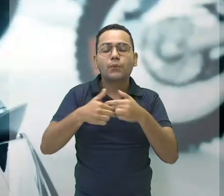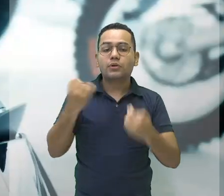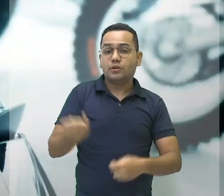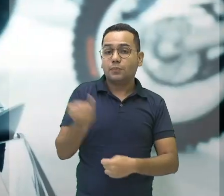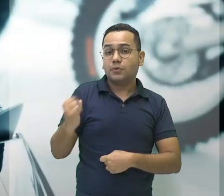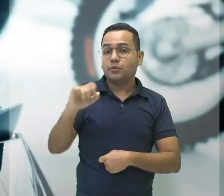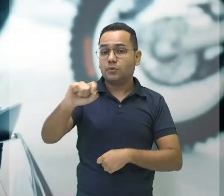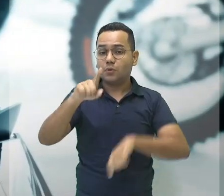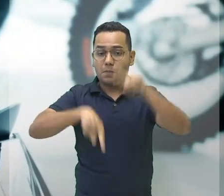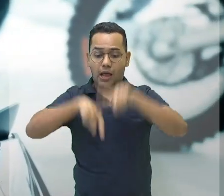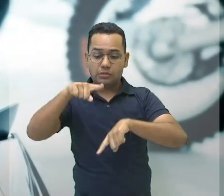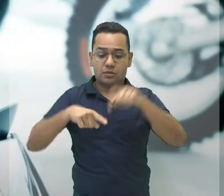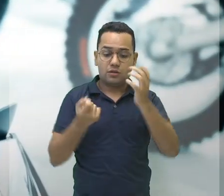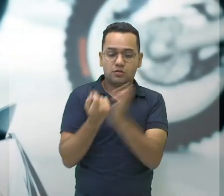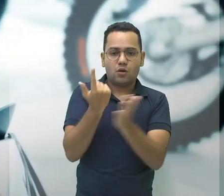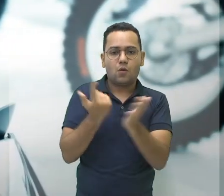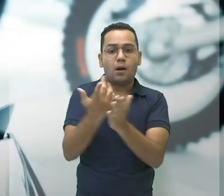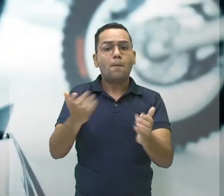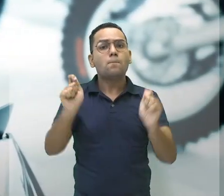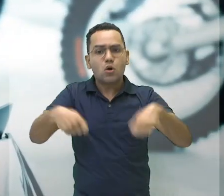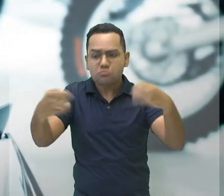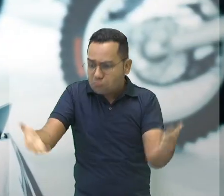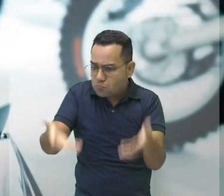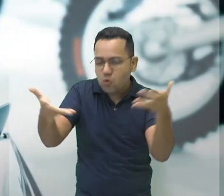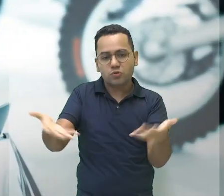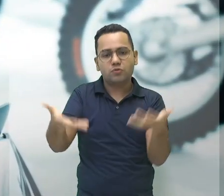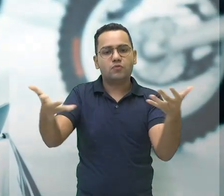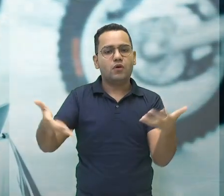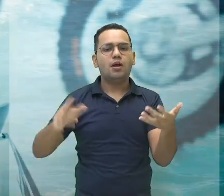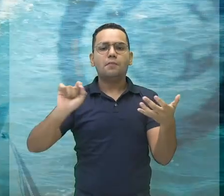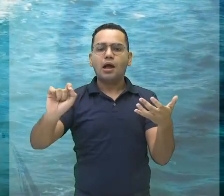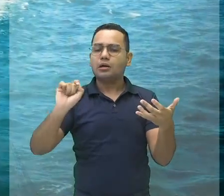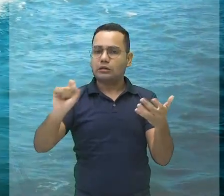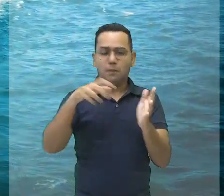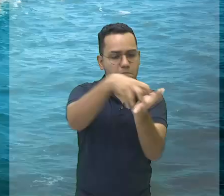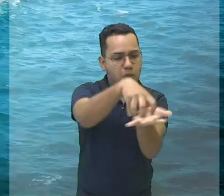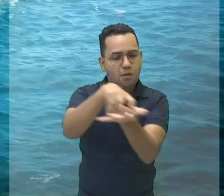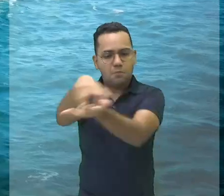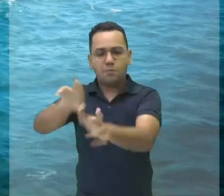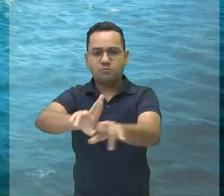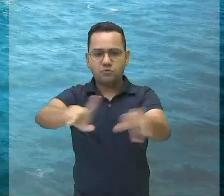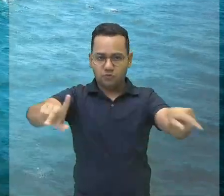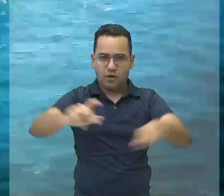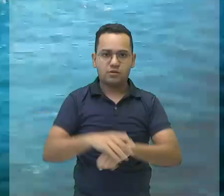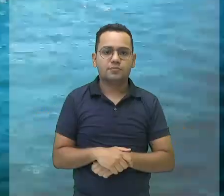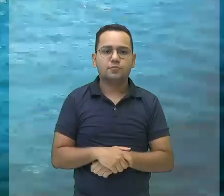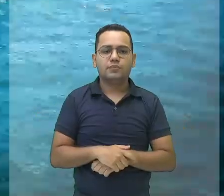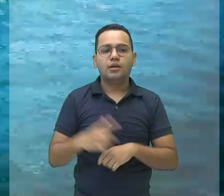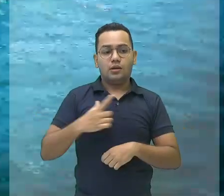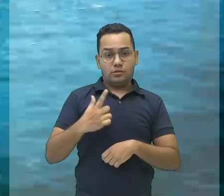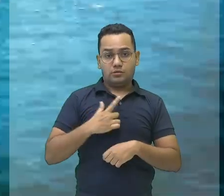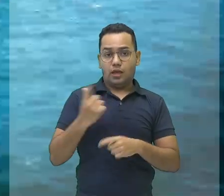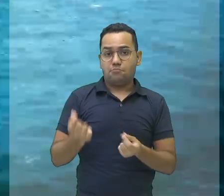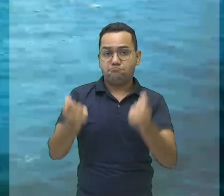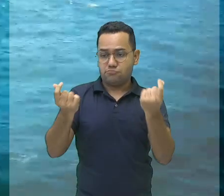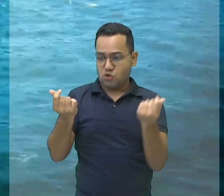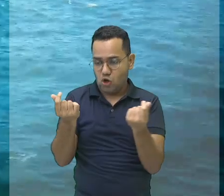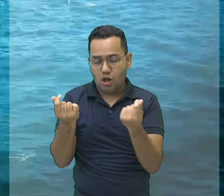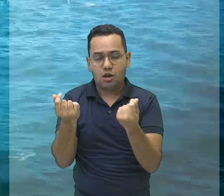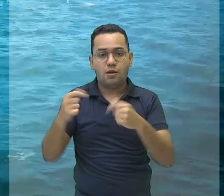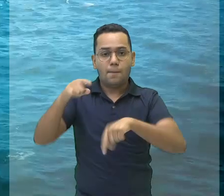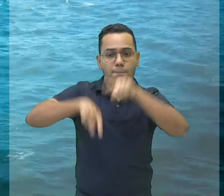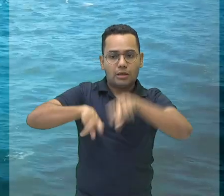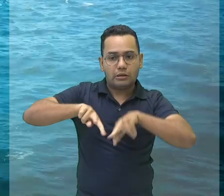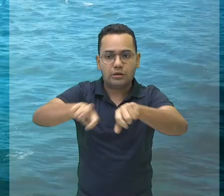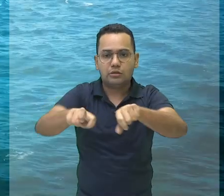fundamental que a compra de produtos seja incentivada com o intuito de escoar a produção, assegurar a circulação de riquezas, gerar lucro e